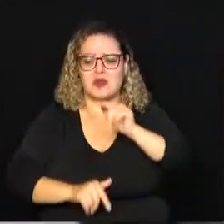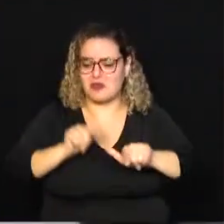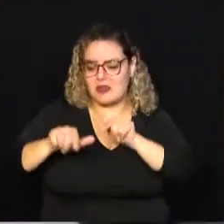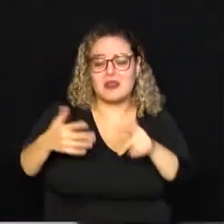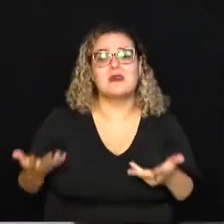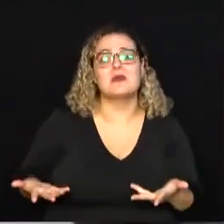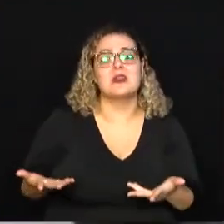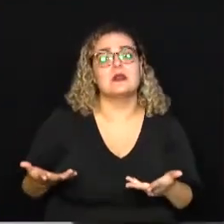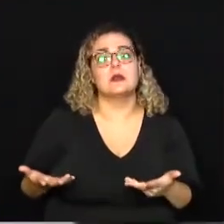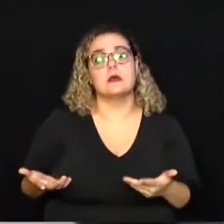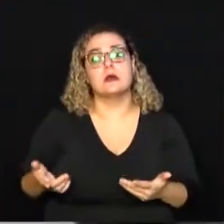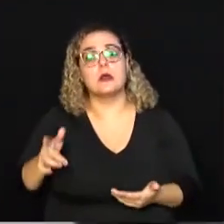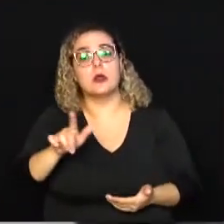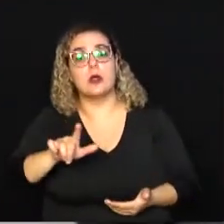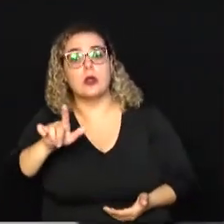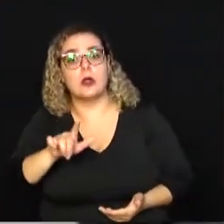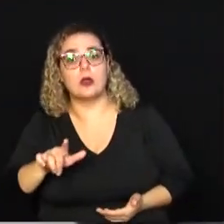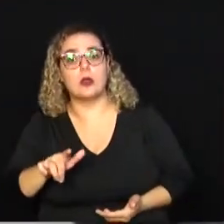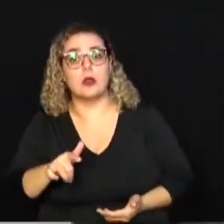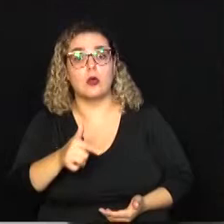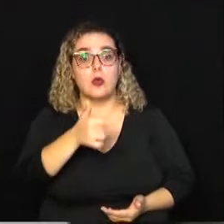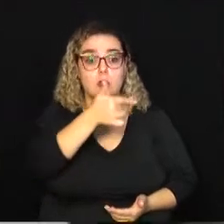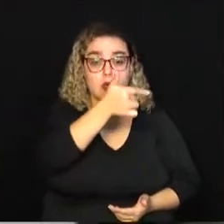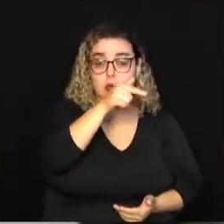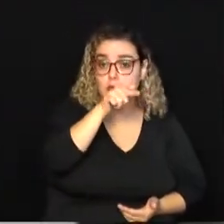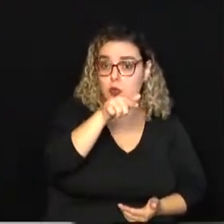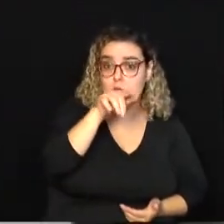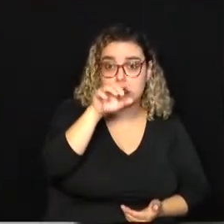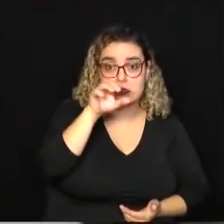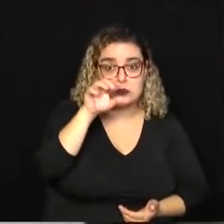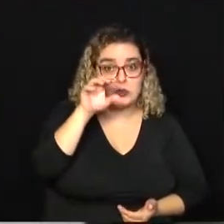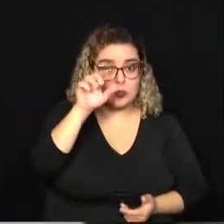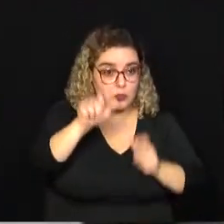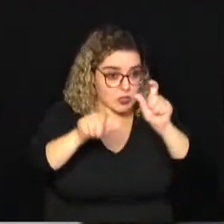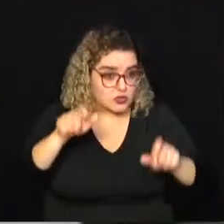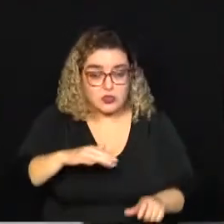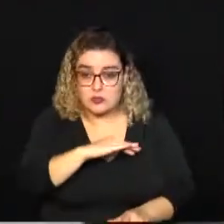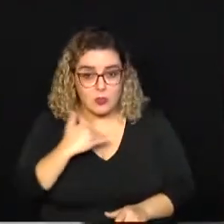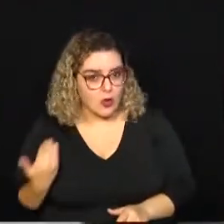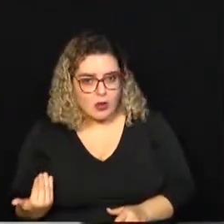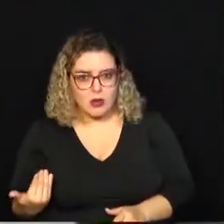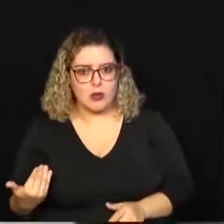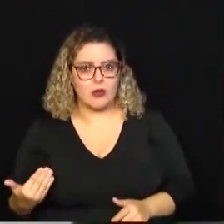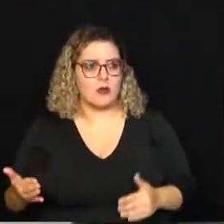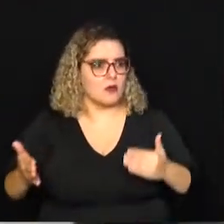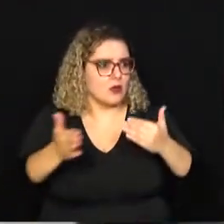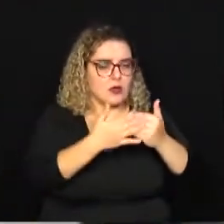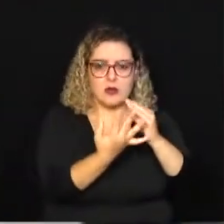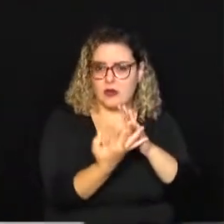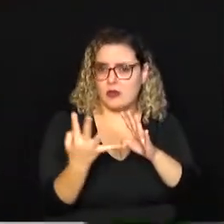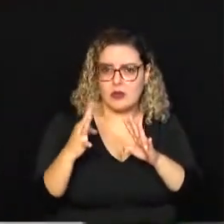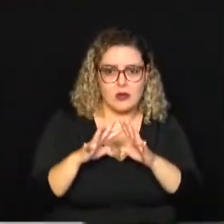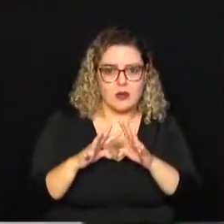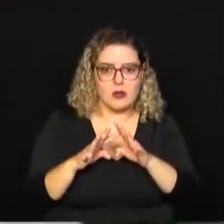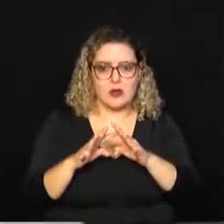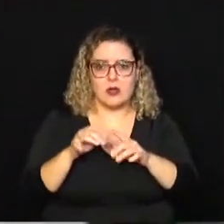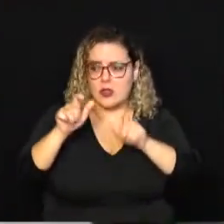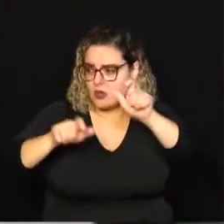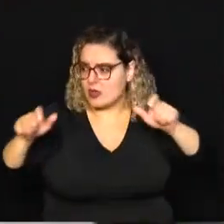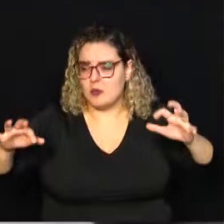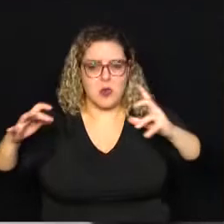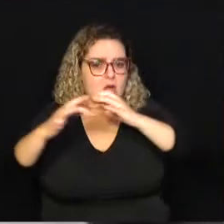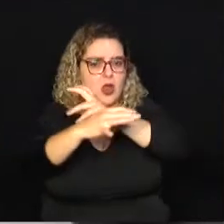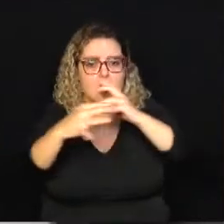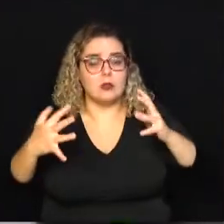que evidentes, com 2.000 mortos por dia. Se falar contra fazer o fechamento, isolamento e diminuição da circulação das pessoas, é